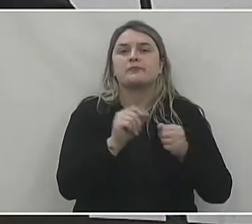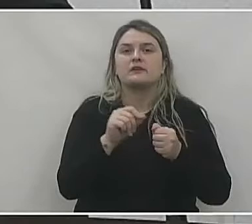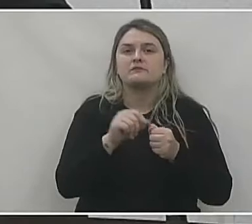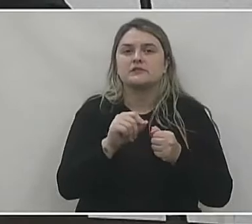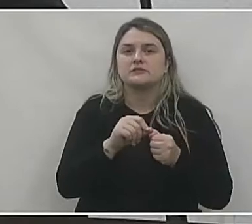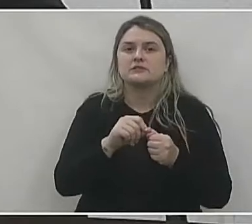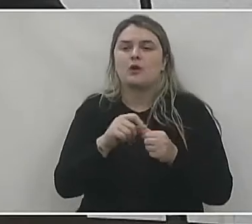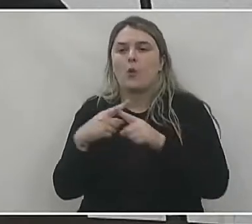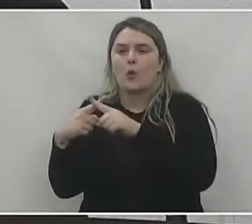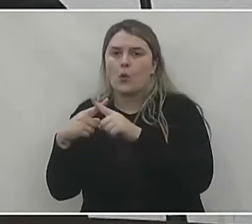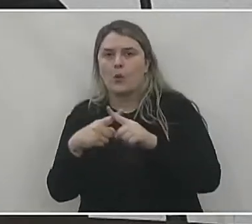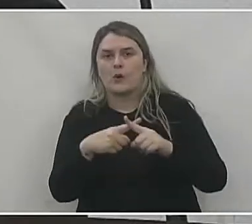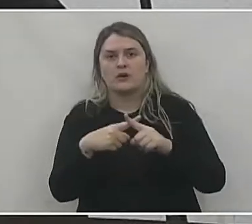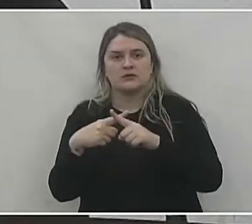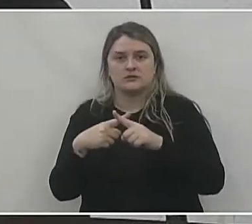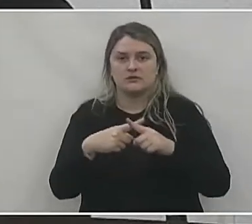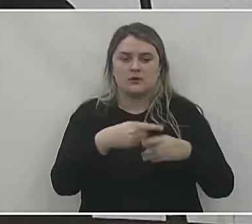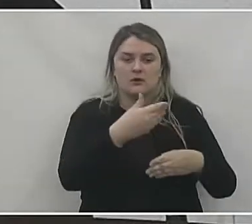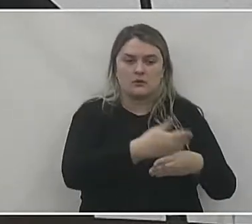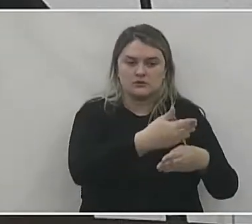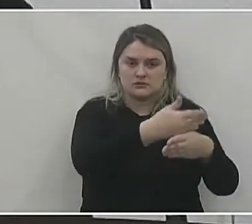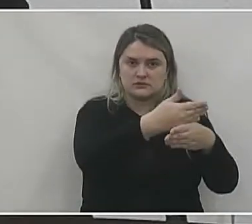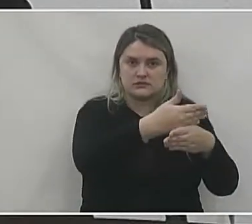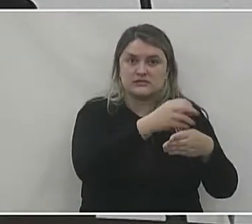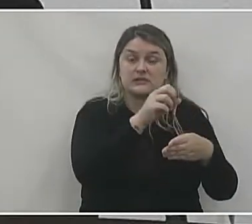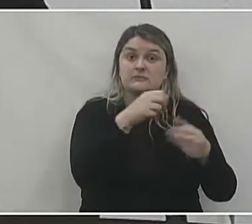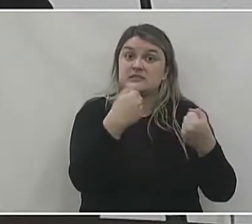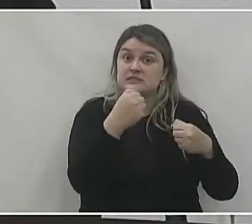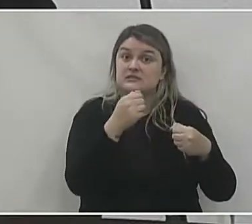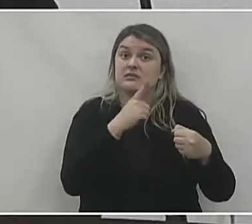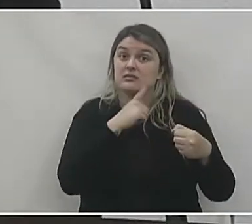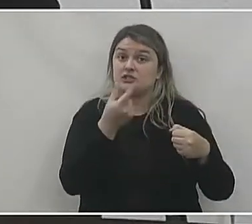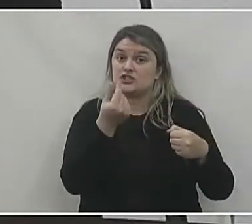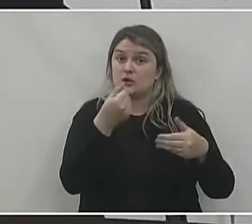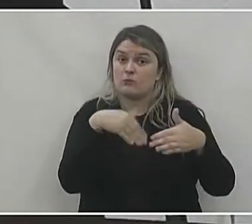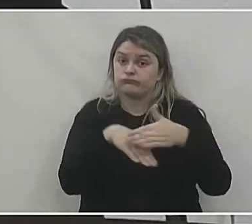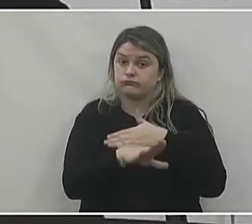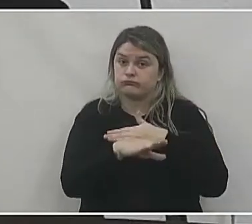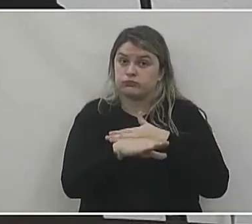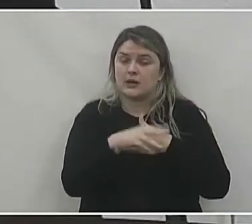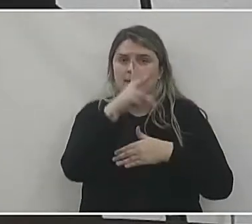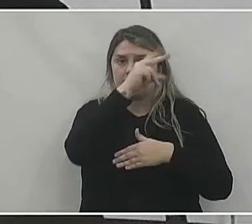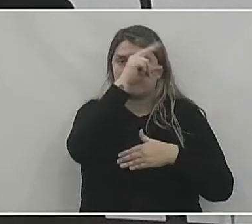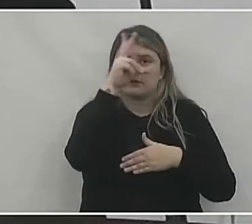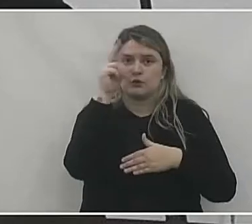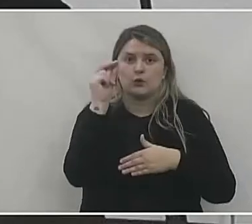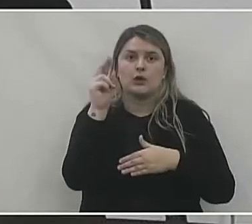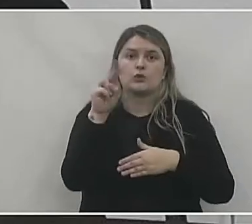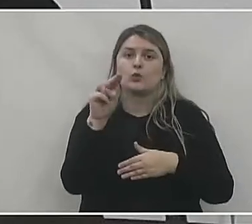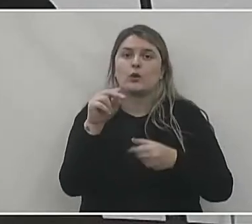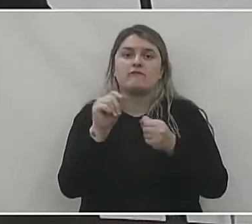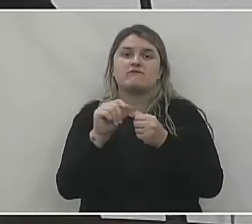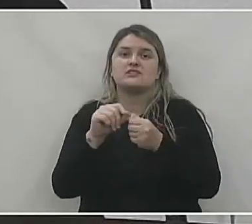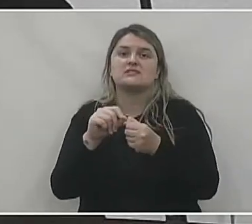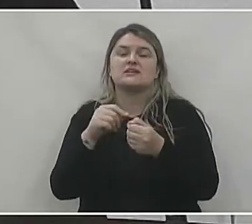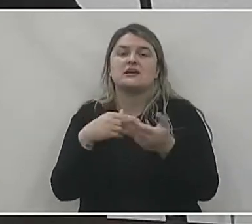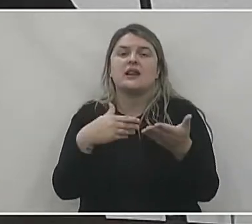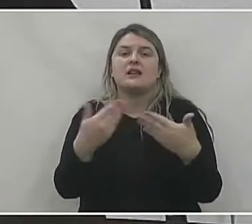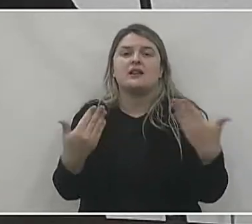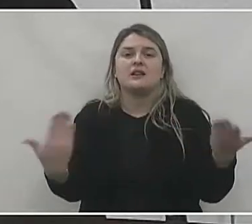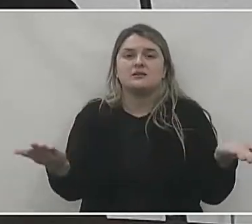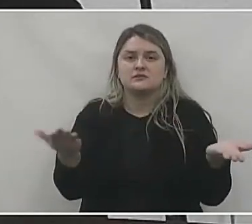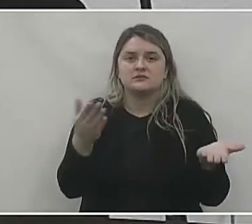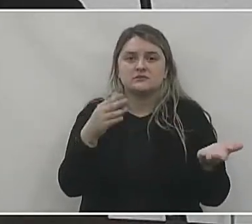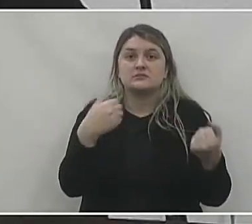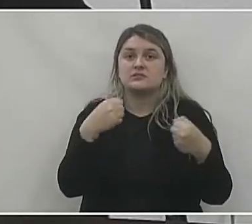fazer a concorrência de uma obra sem ter o dinheiro em caixa. A prefeitura não pode licitar a Bento se não tiver dinheiro no